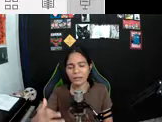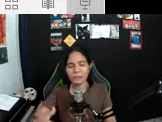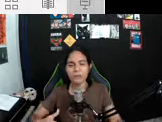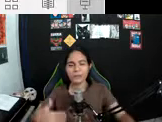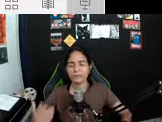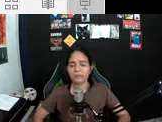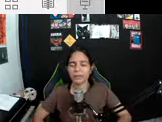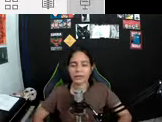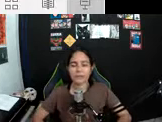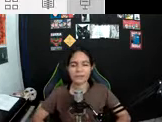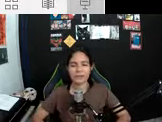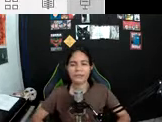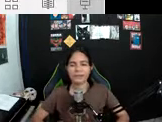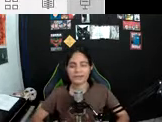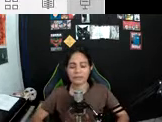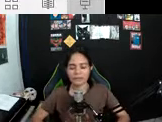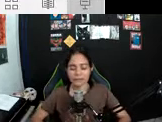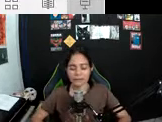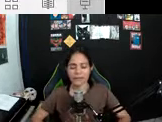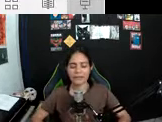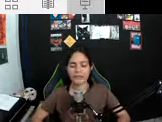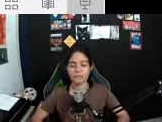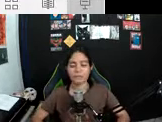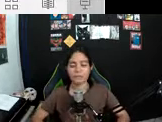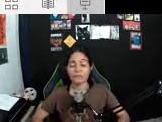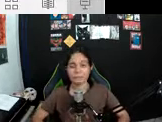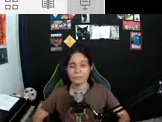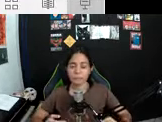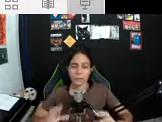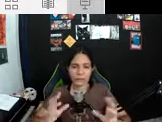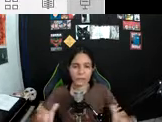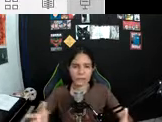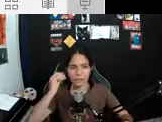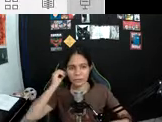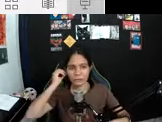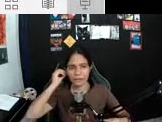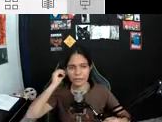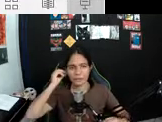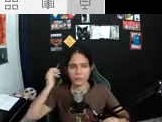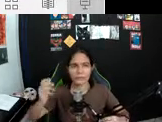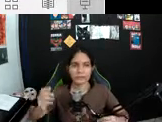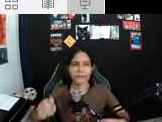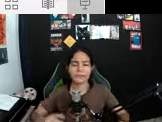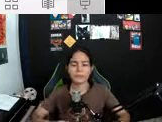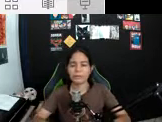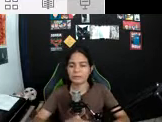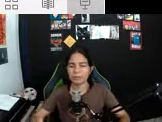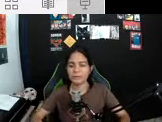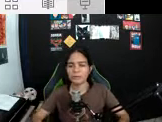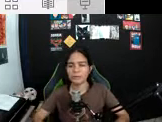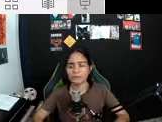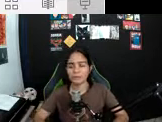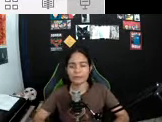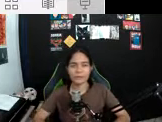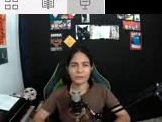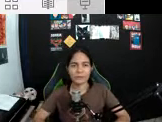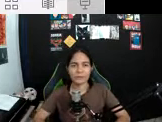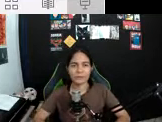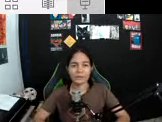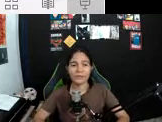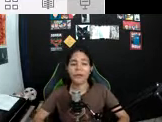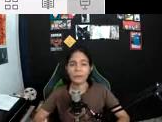está falando disso várias vezes. A enfermagem, focando na enfermagem, porque é o curso de vocês, né? Mas todos os